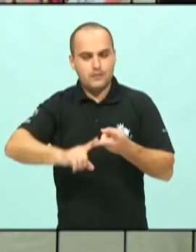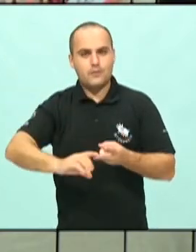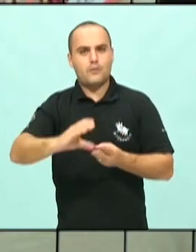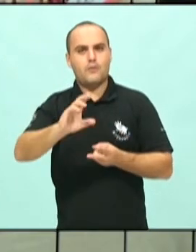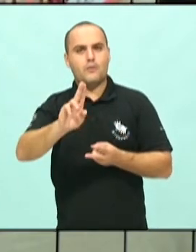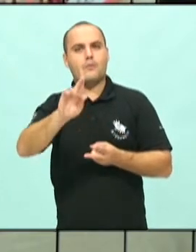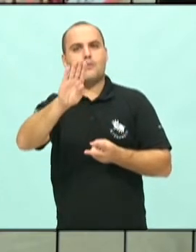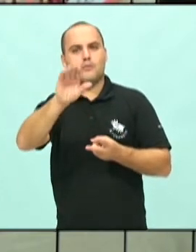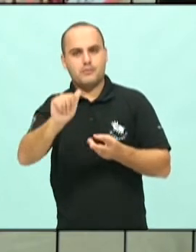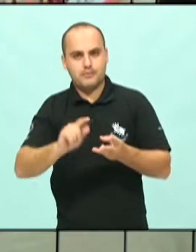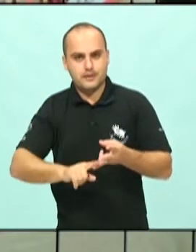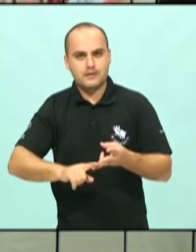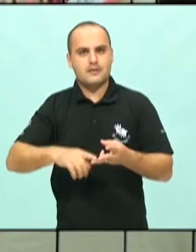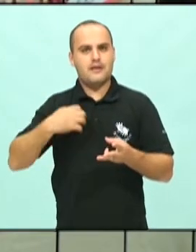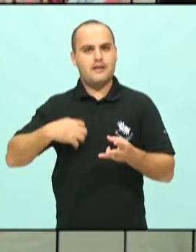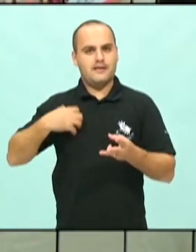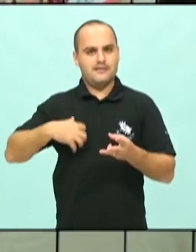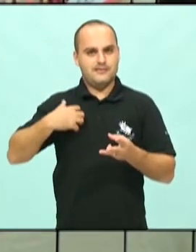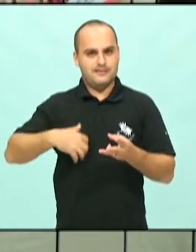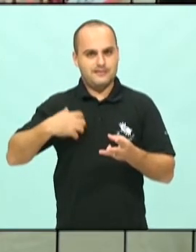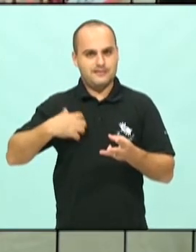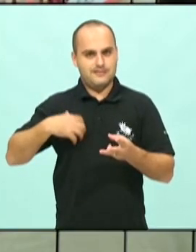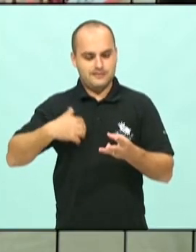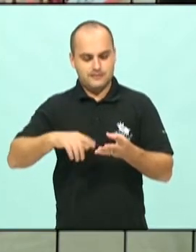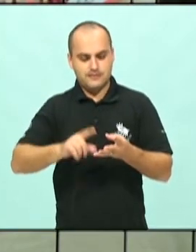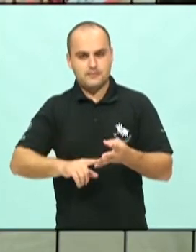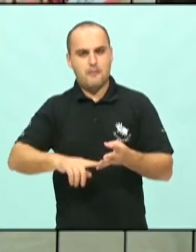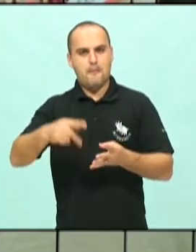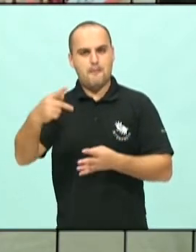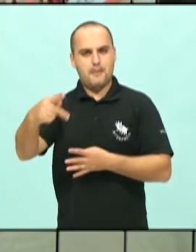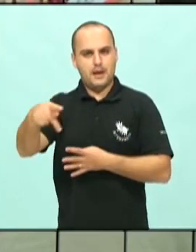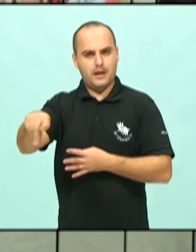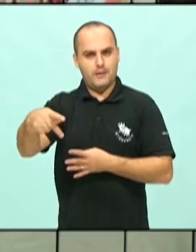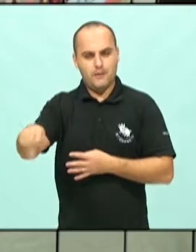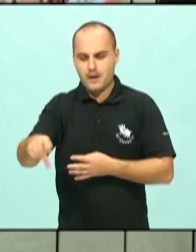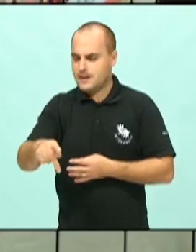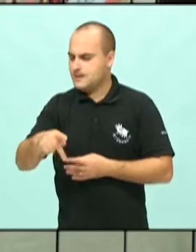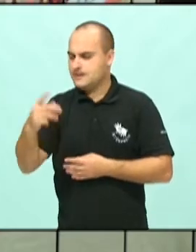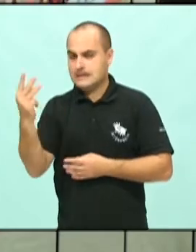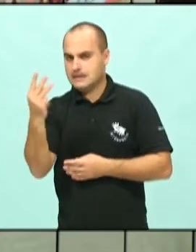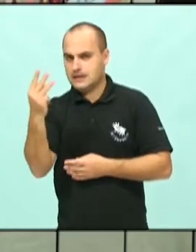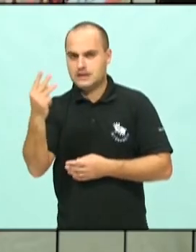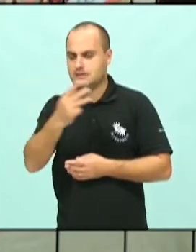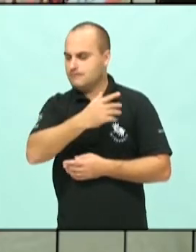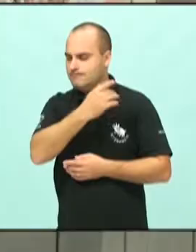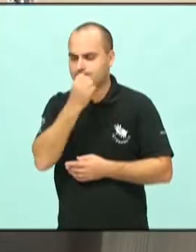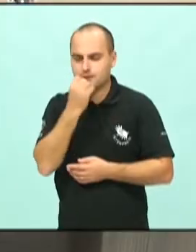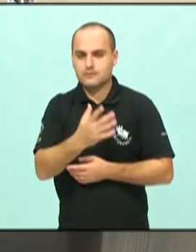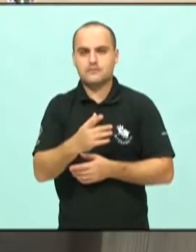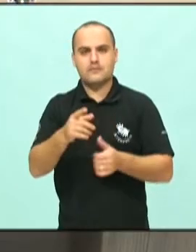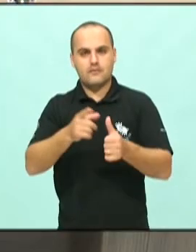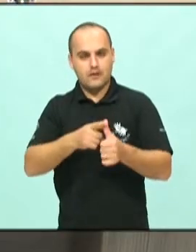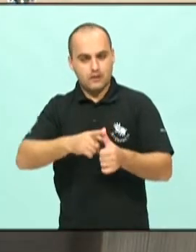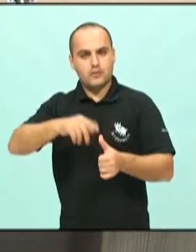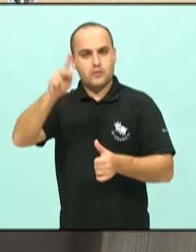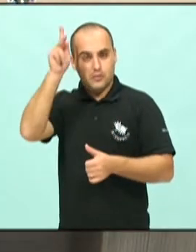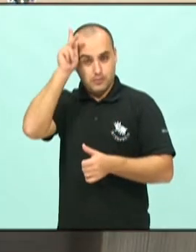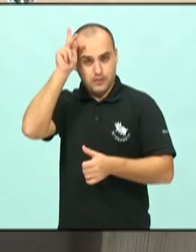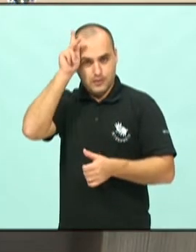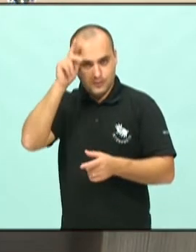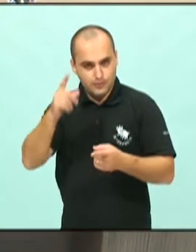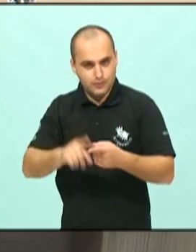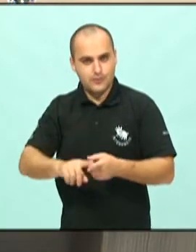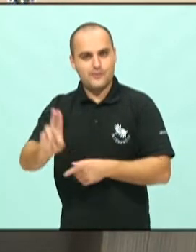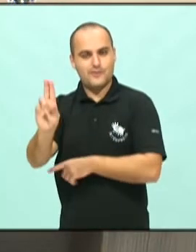da Argentina, um trio do Paraguai, fantástico trio do Paraguai, músicos do Peru também, claro, né? Do